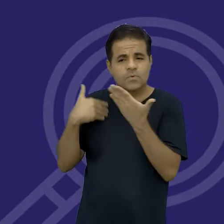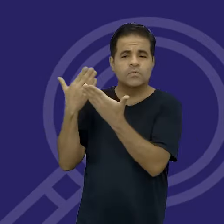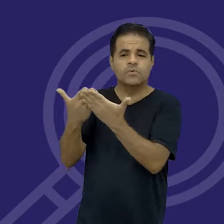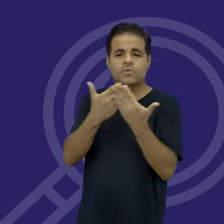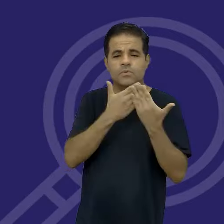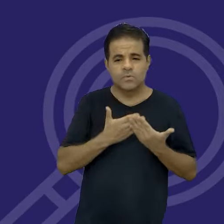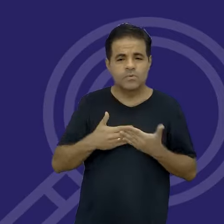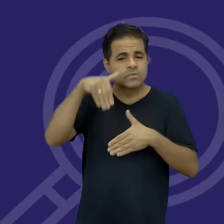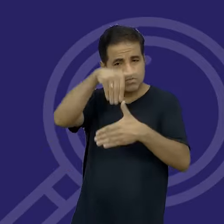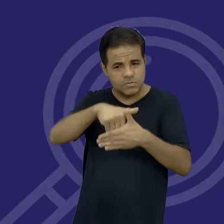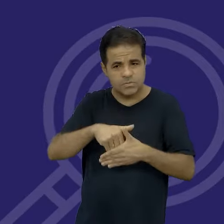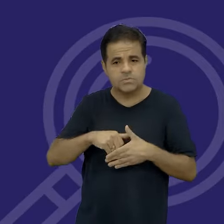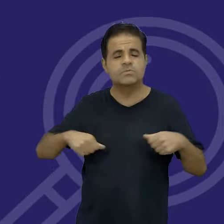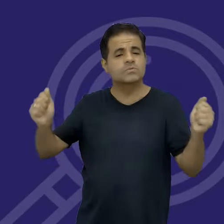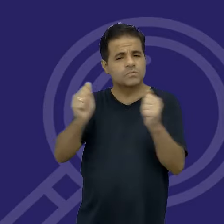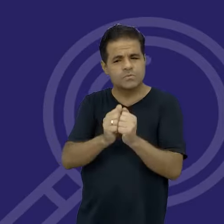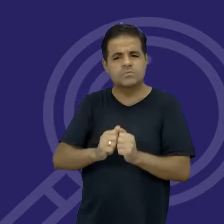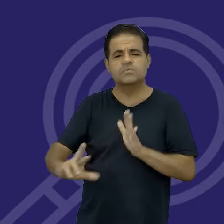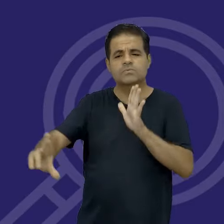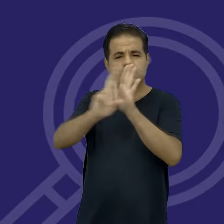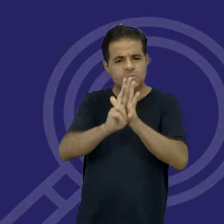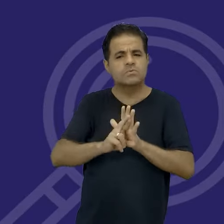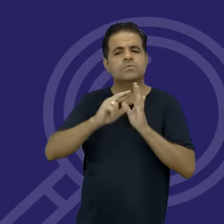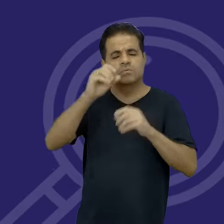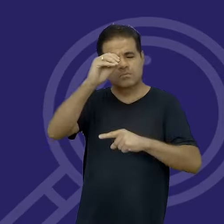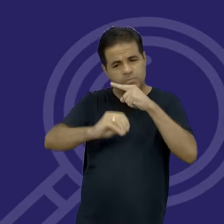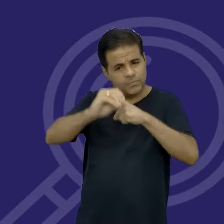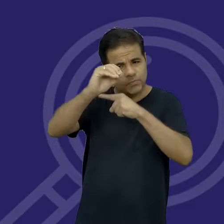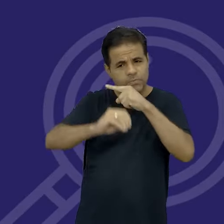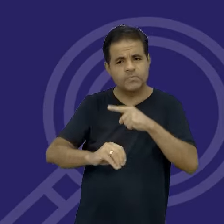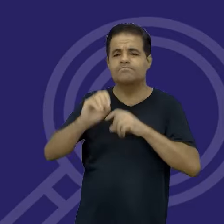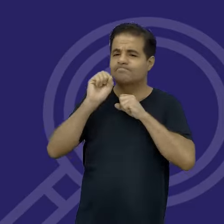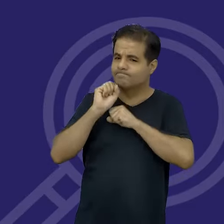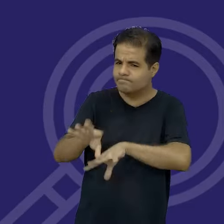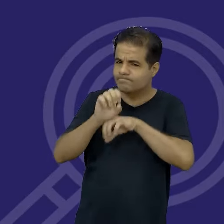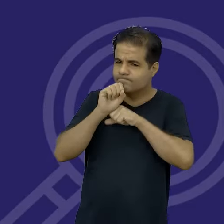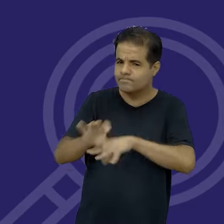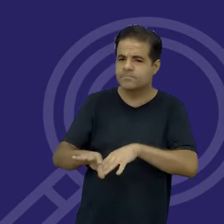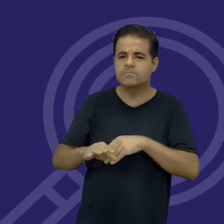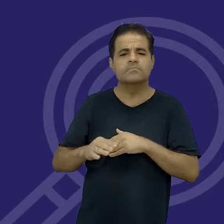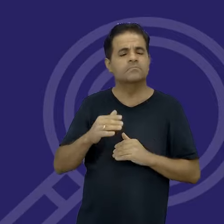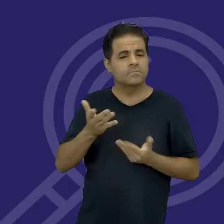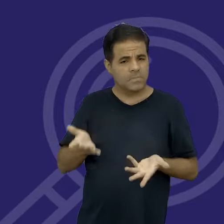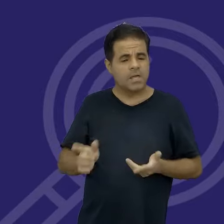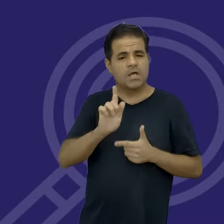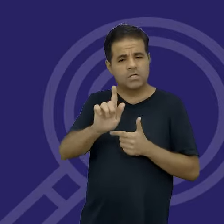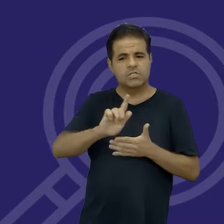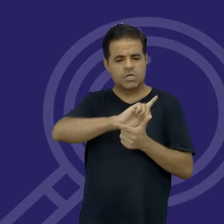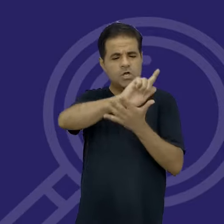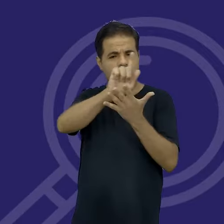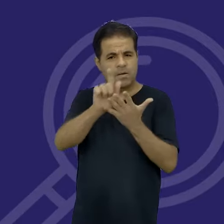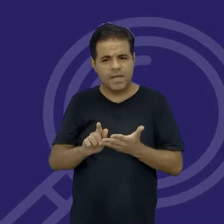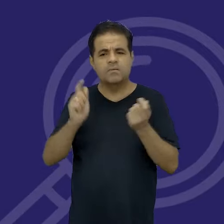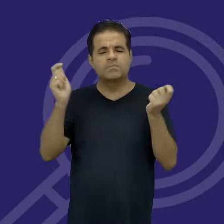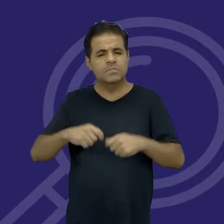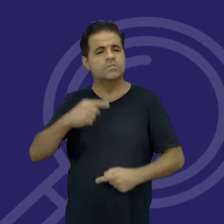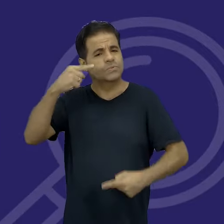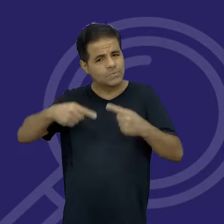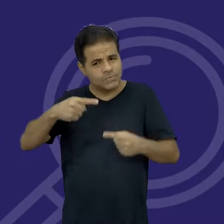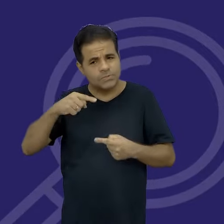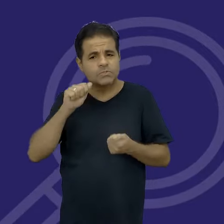E dentro desse problema nós temos uma representação fracionária, temos uma representação geométrica para poder discutir